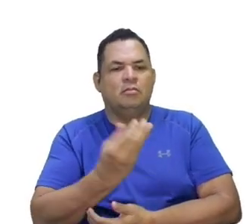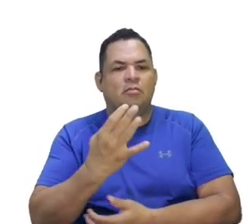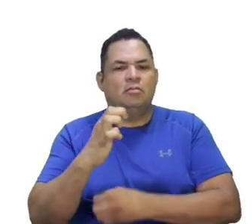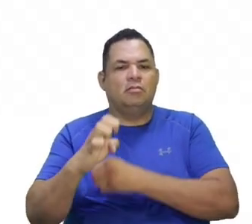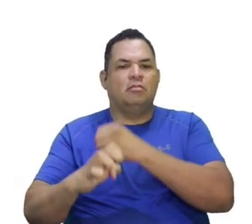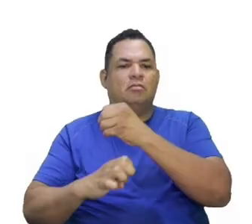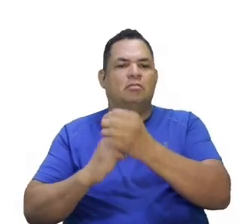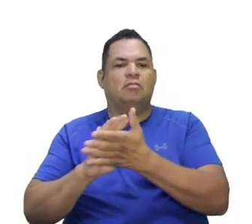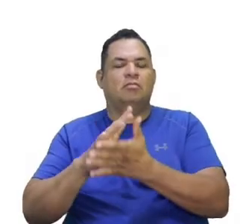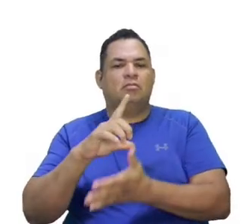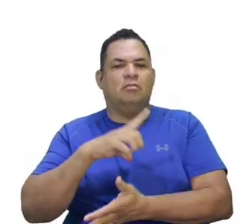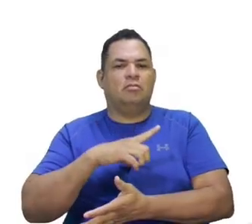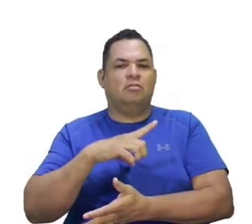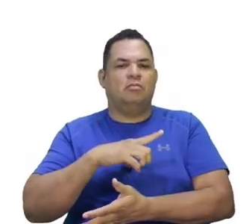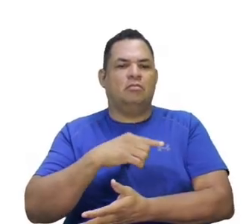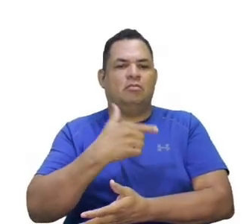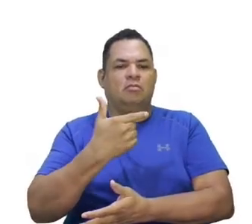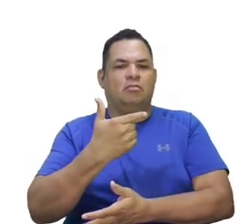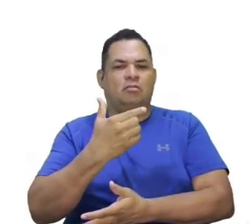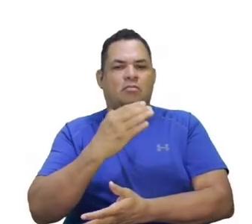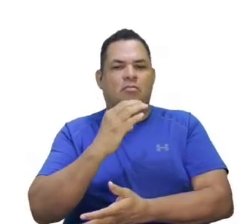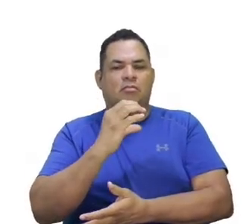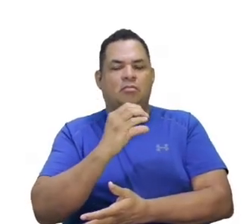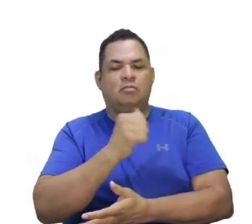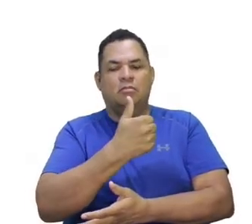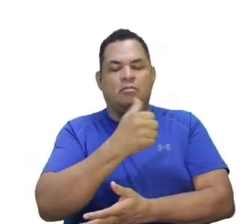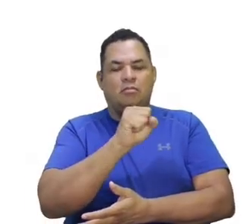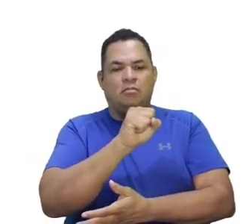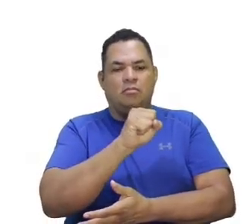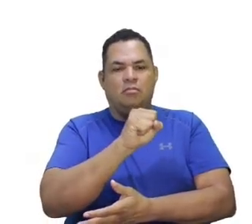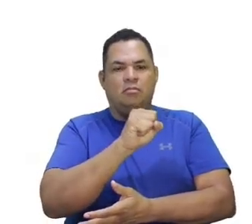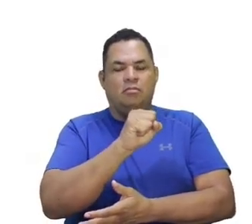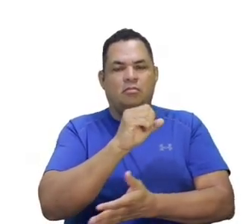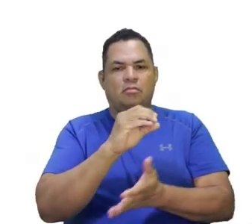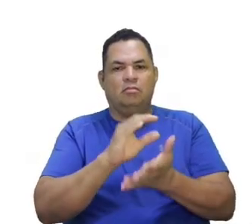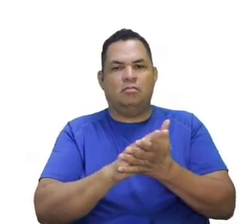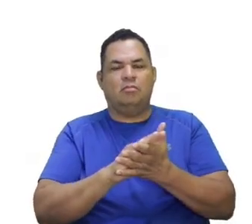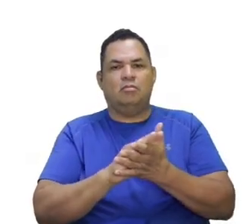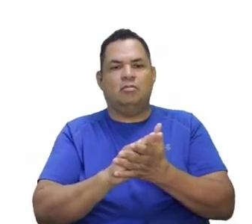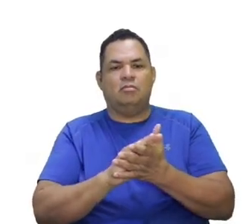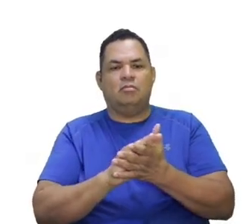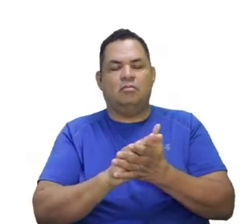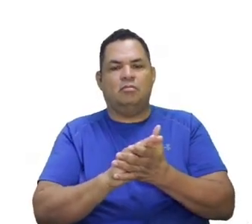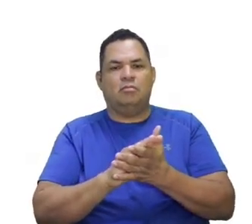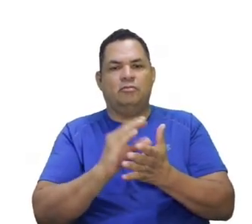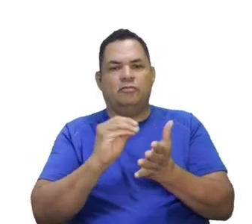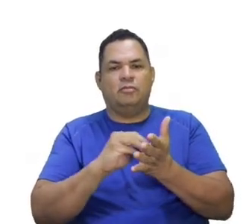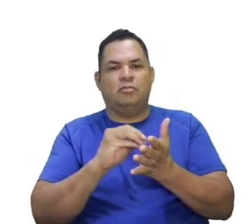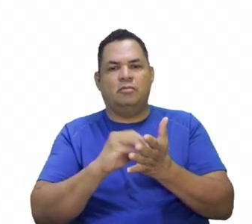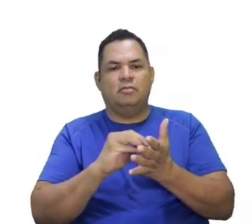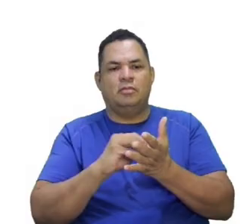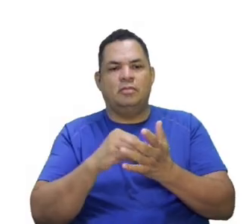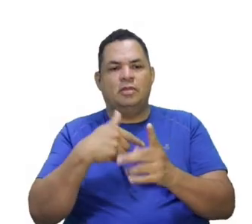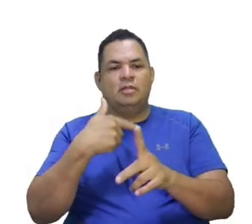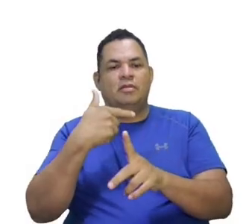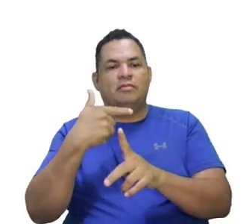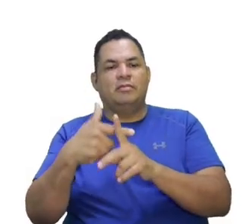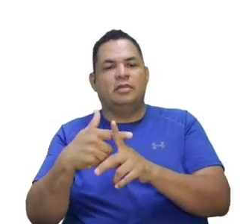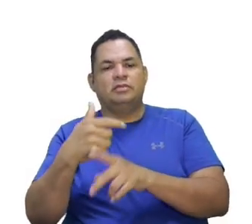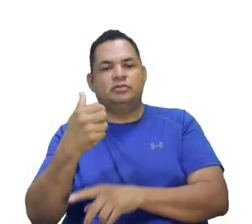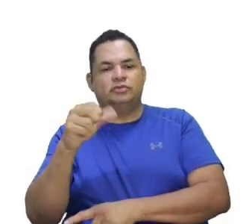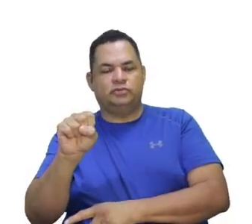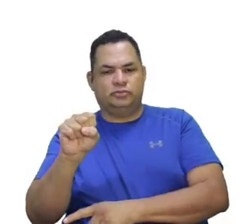já distribuí? 10 com 8, 18. Para 26, né? Faltam aí mais 8. Então vamos